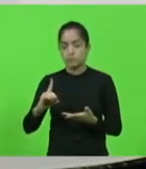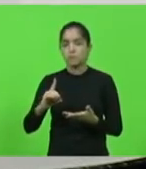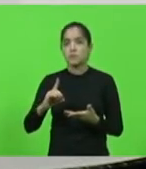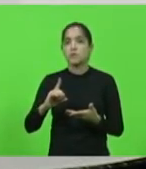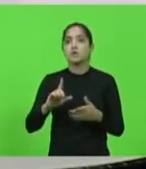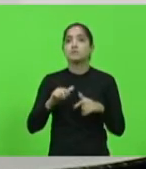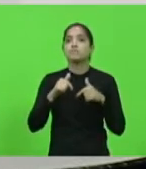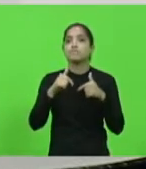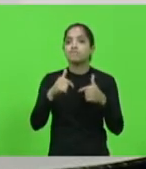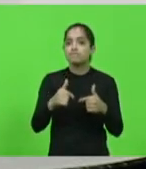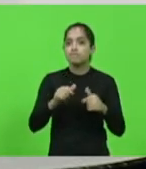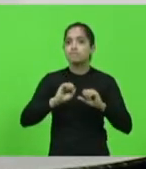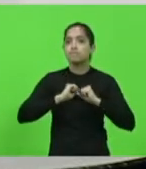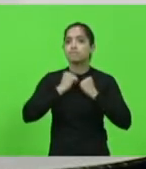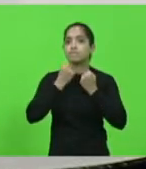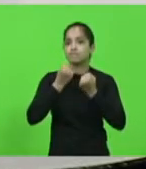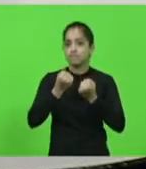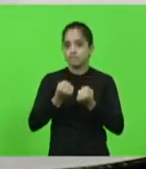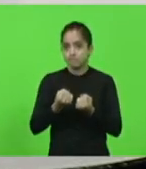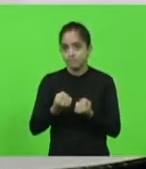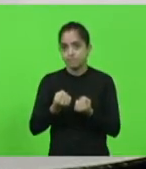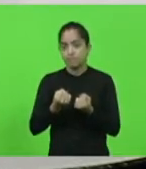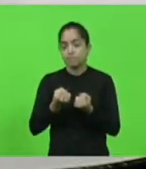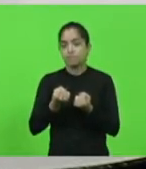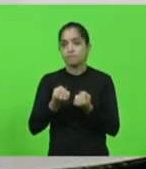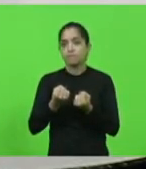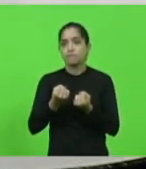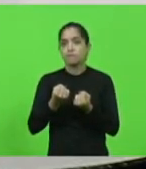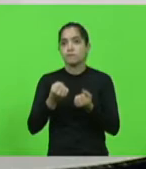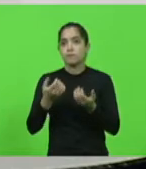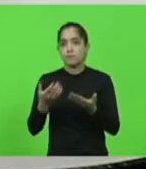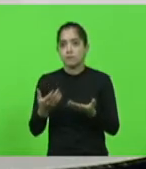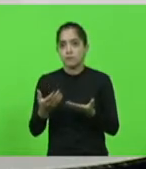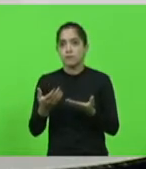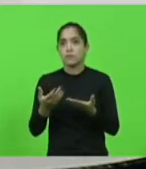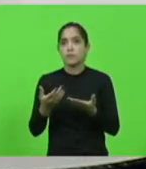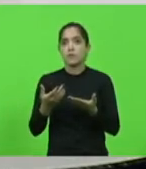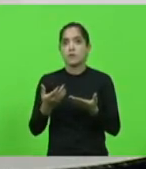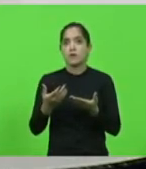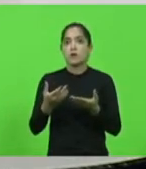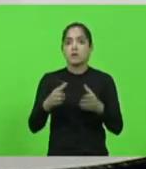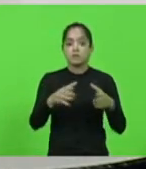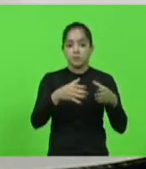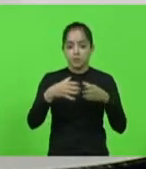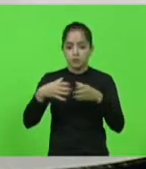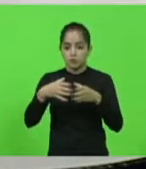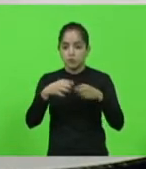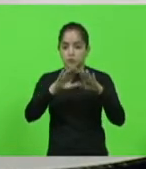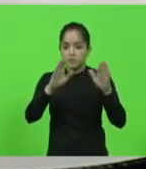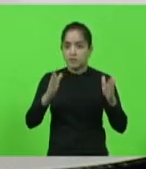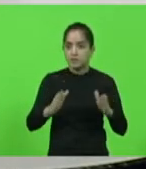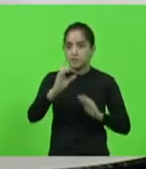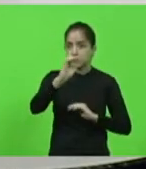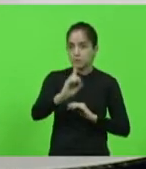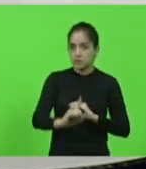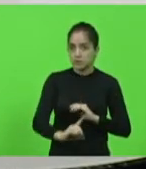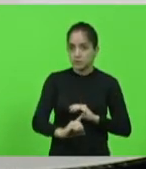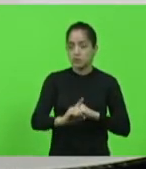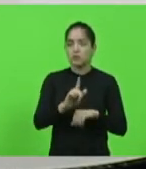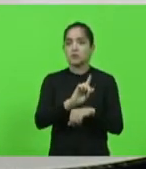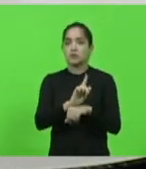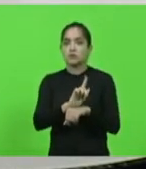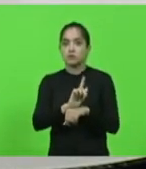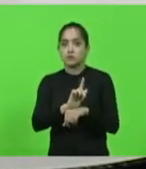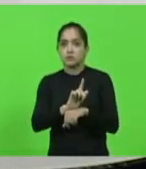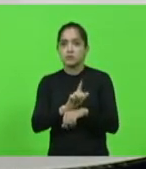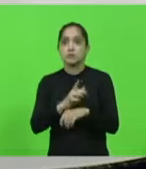com os esforços também empreendidos pelas mesas diretoras da Alesc, tanto na gestão do